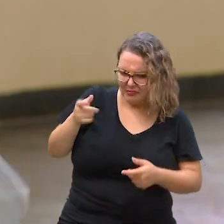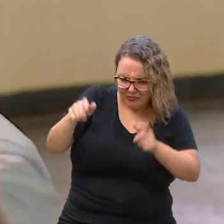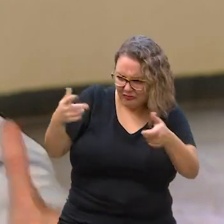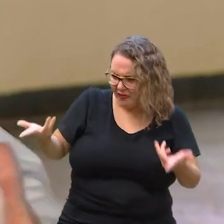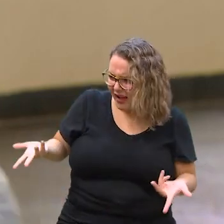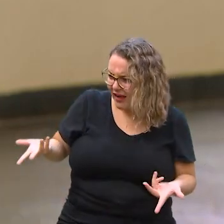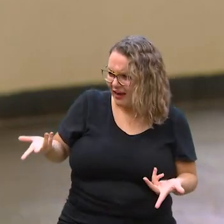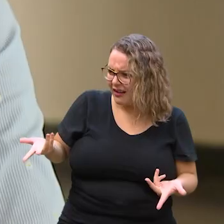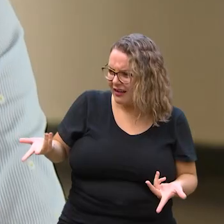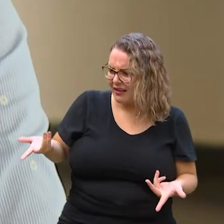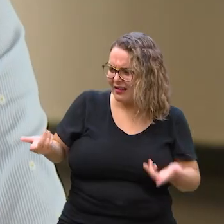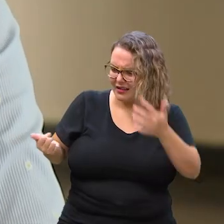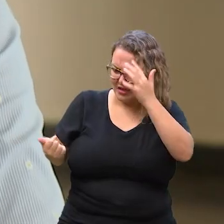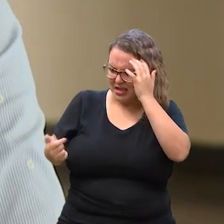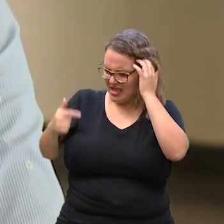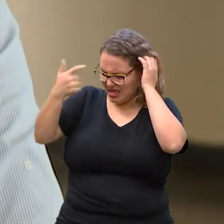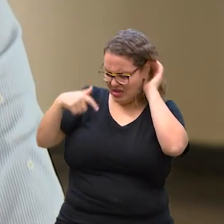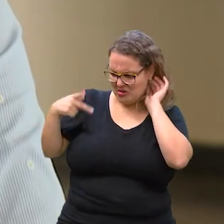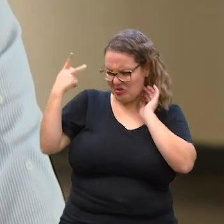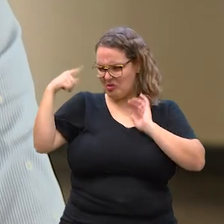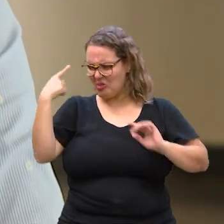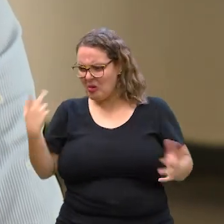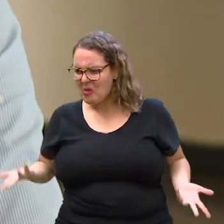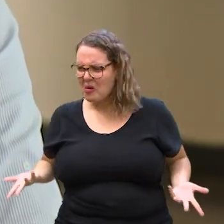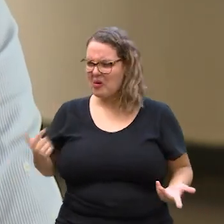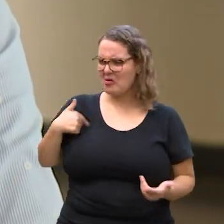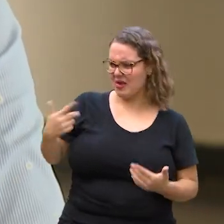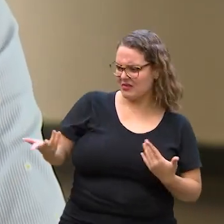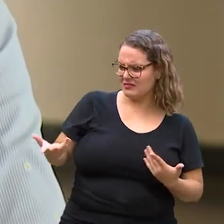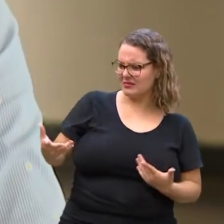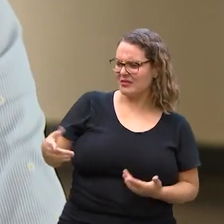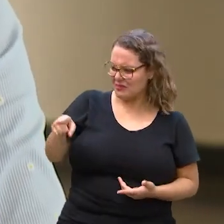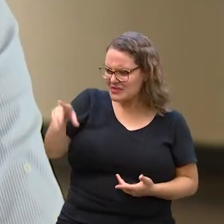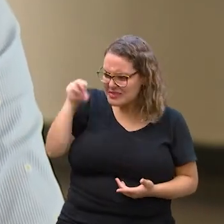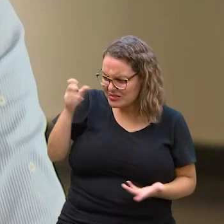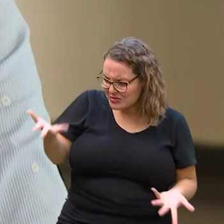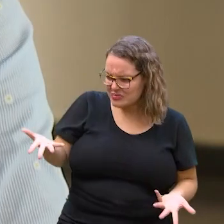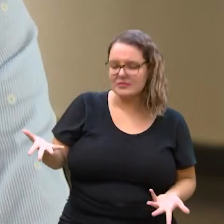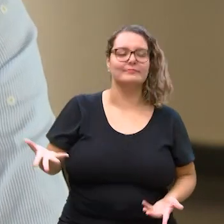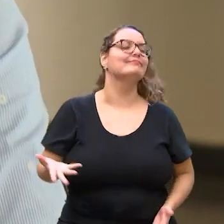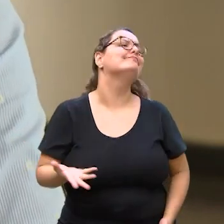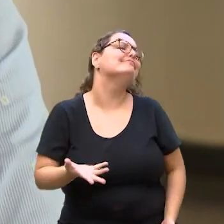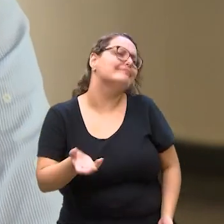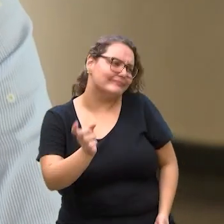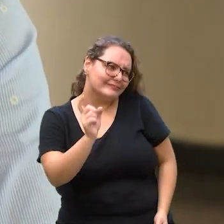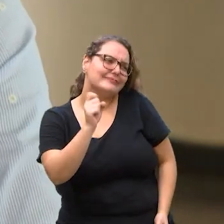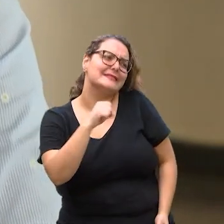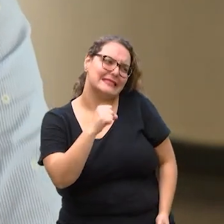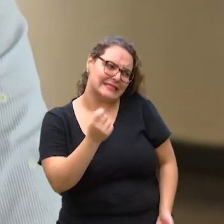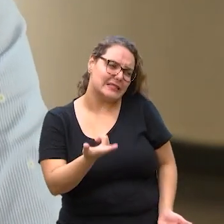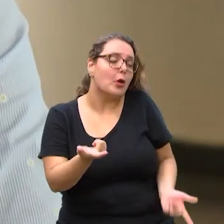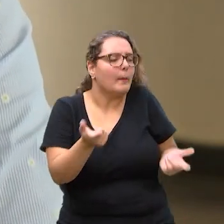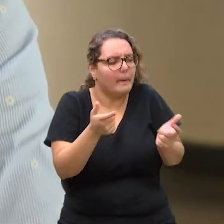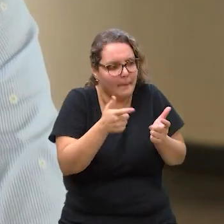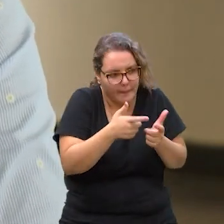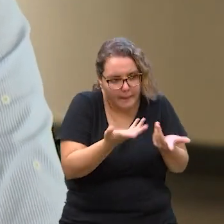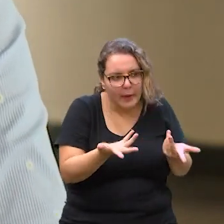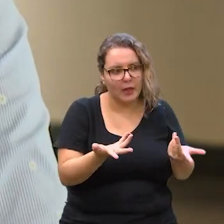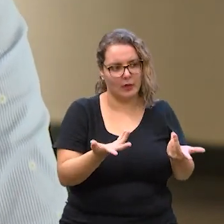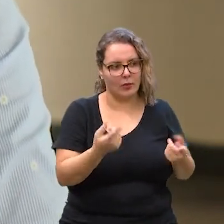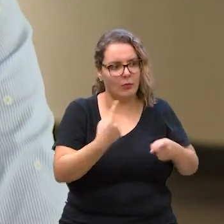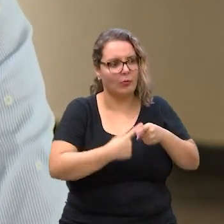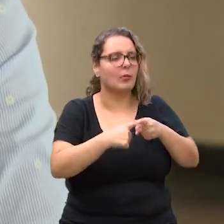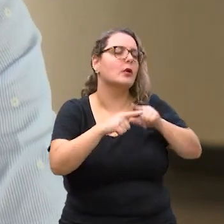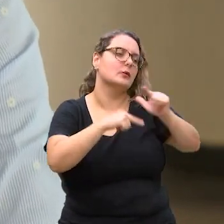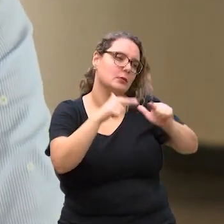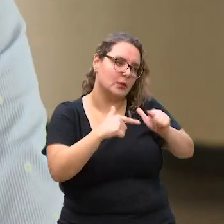fazer terapia, psicólogo, o que você vai trabalhar comigo? Ainda hoje você escuta isso? Às vezes acontece, menos, estamos trabalhando para que isso diminua